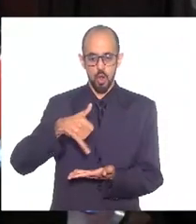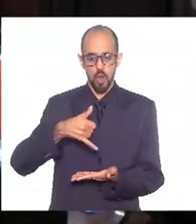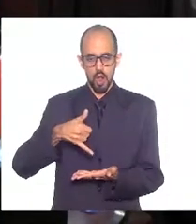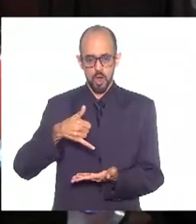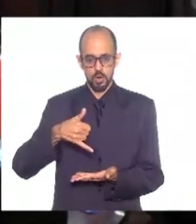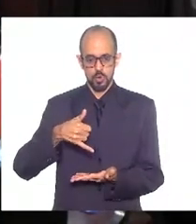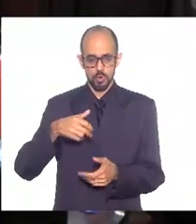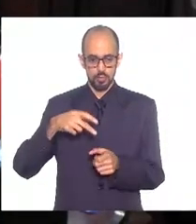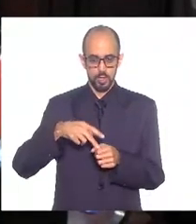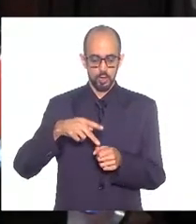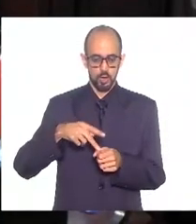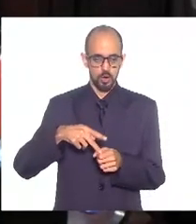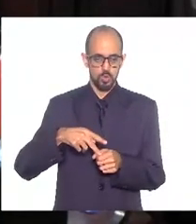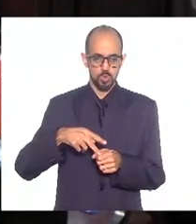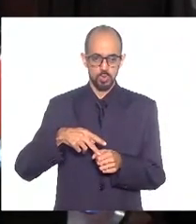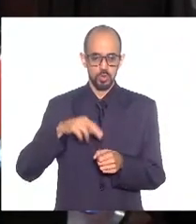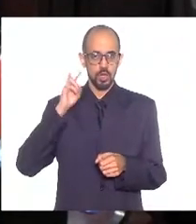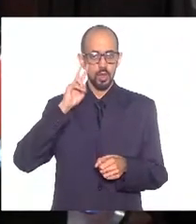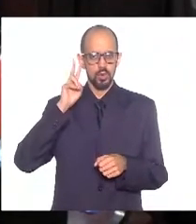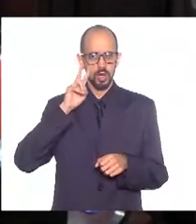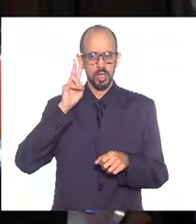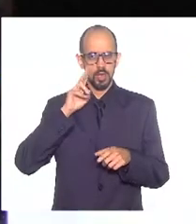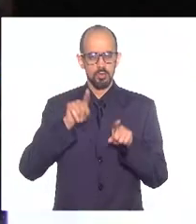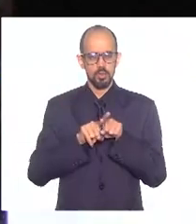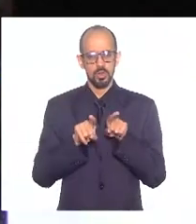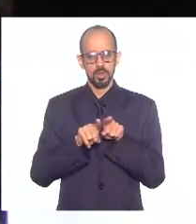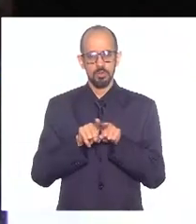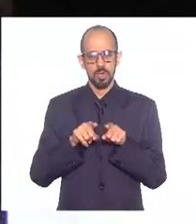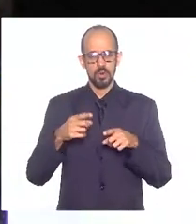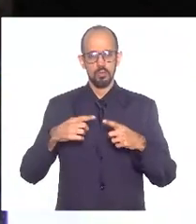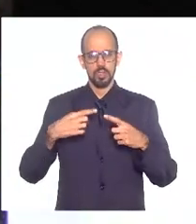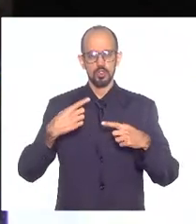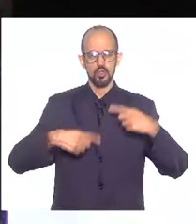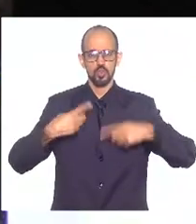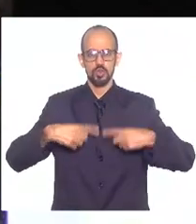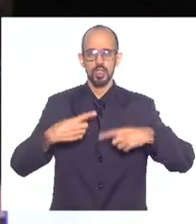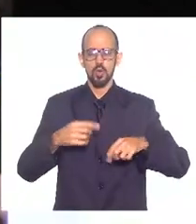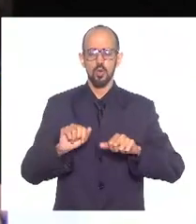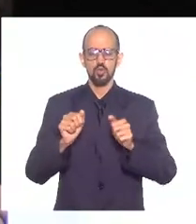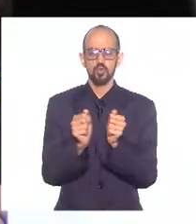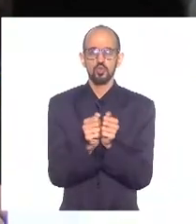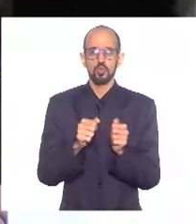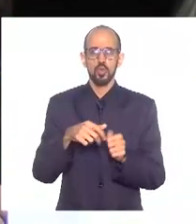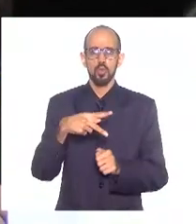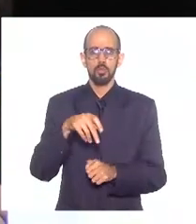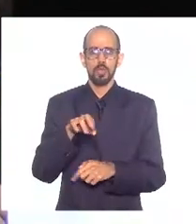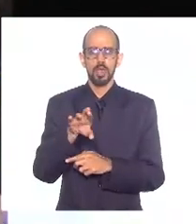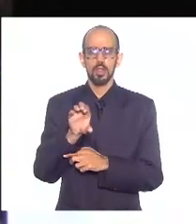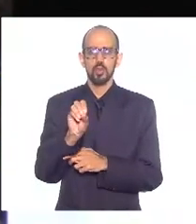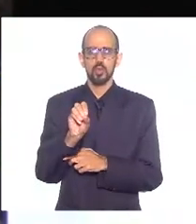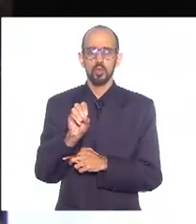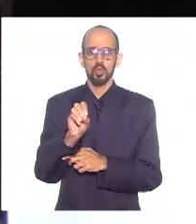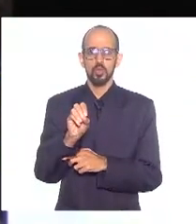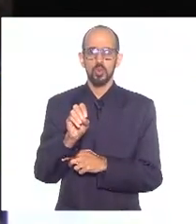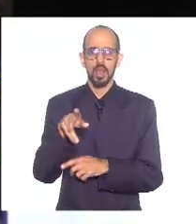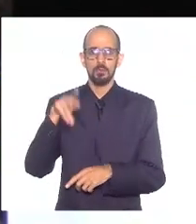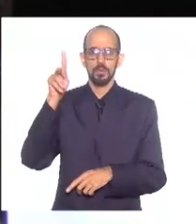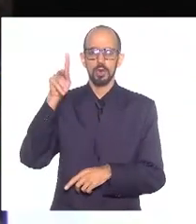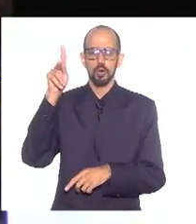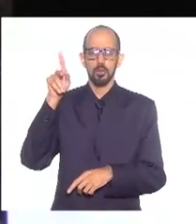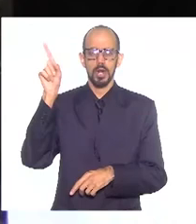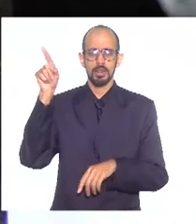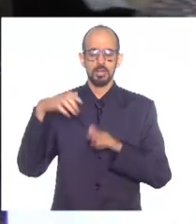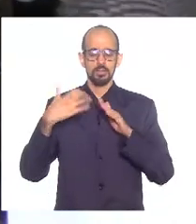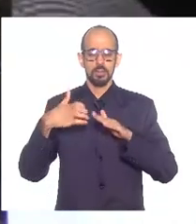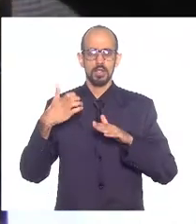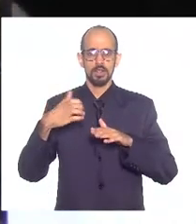E eu lembro bem de uma discussão que eu tive com Pedro Parente, lá na Petrobras, quando ele dizia que se nós fizéssemos